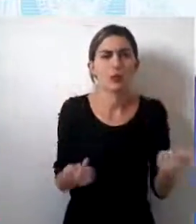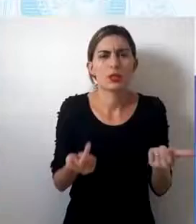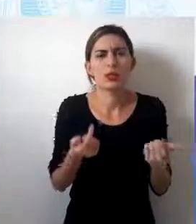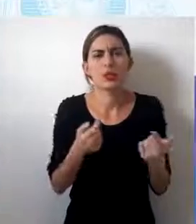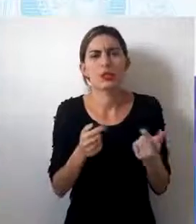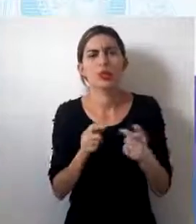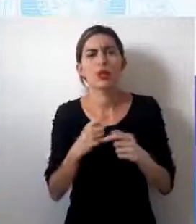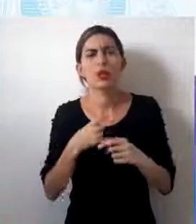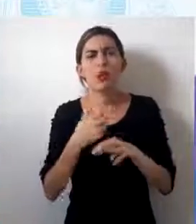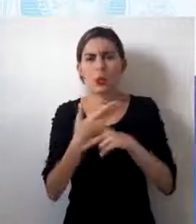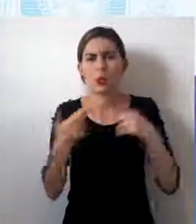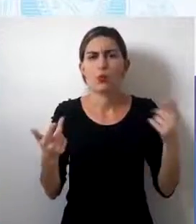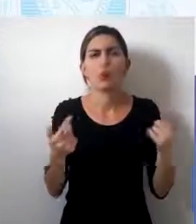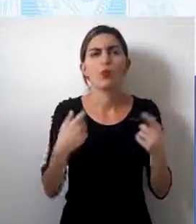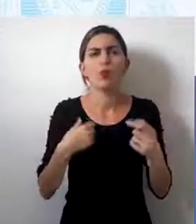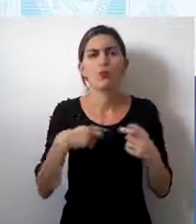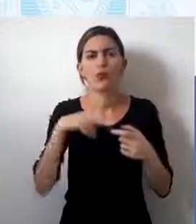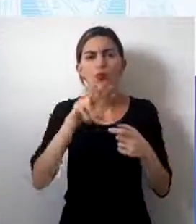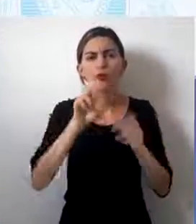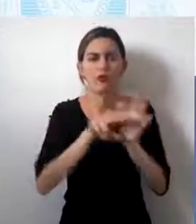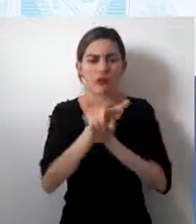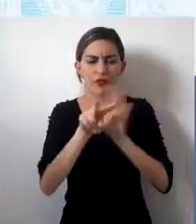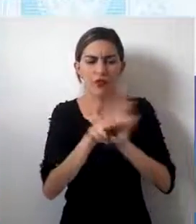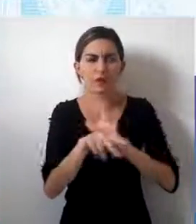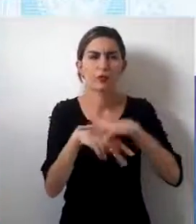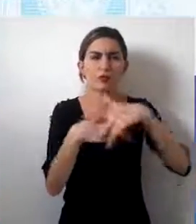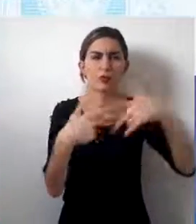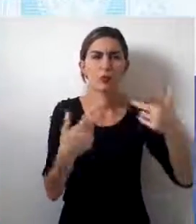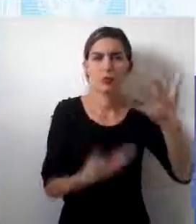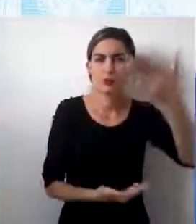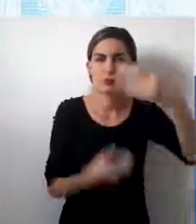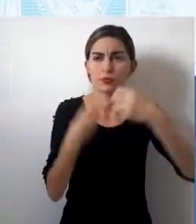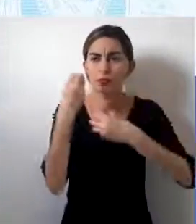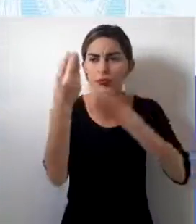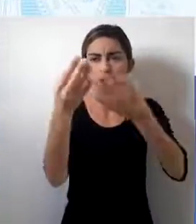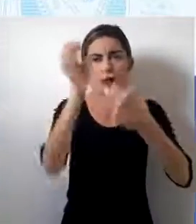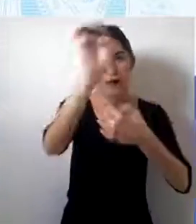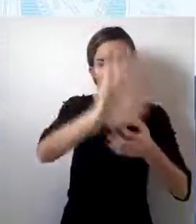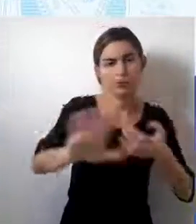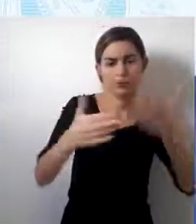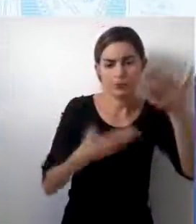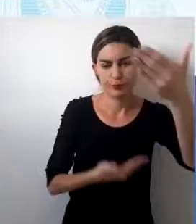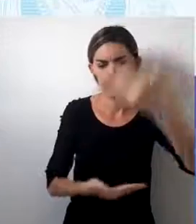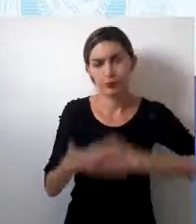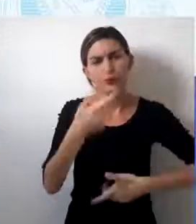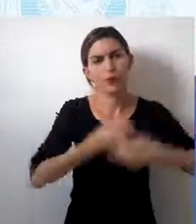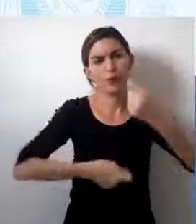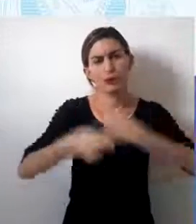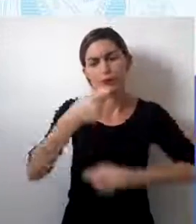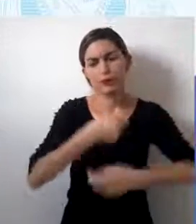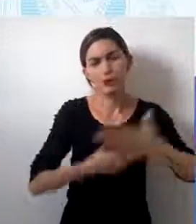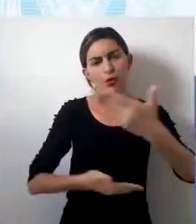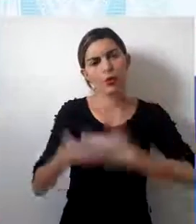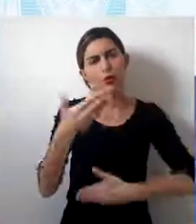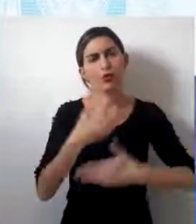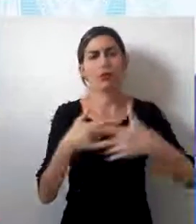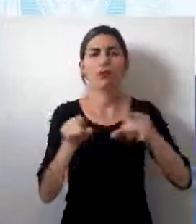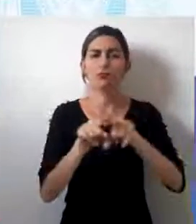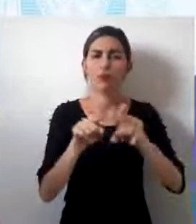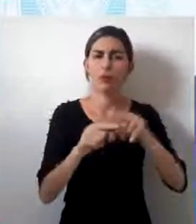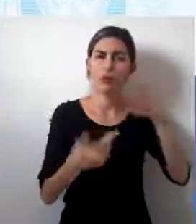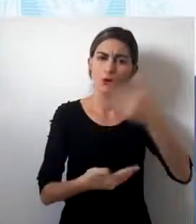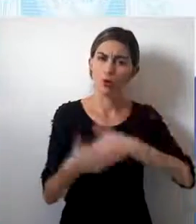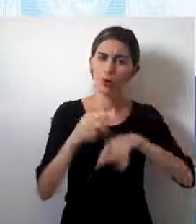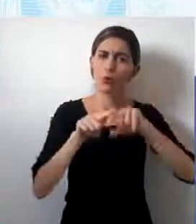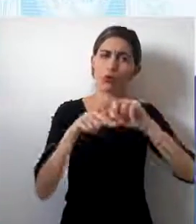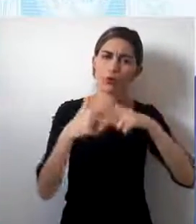especiarias vegetais, enfim, eles entregavam aos europeus e os europeus, em troca, também davam algumas